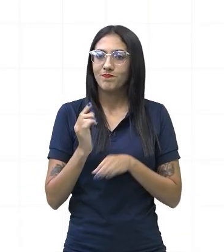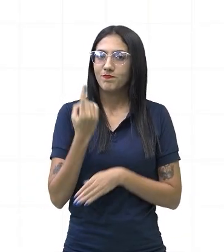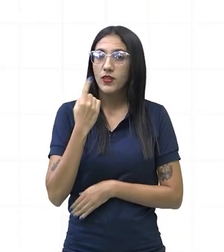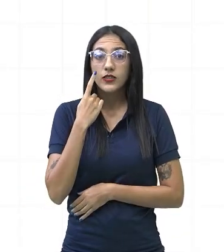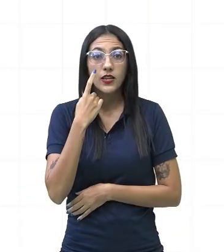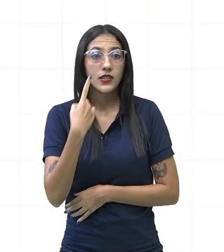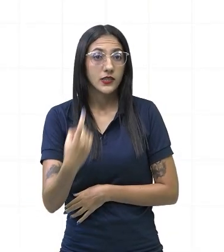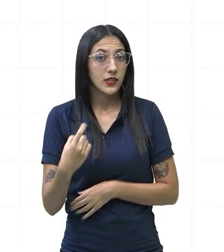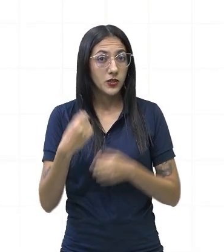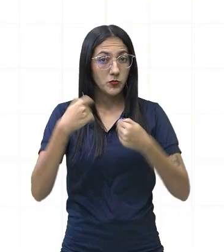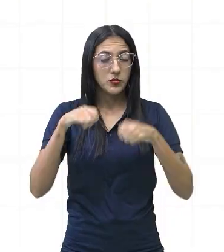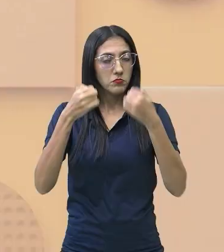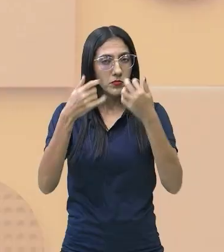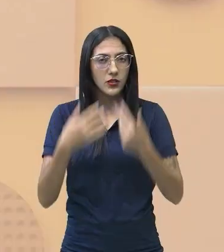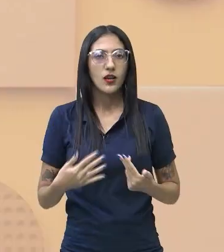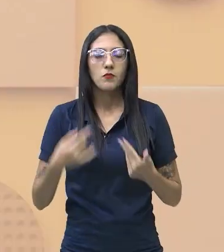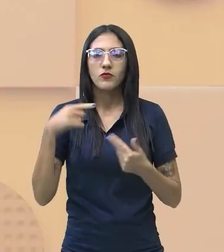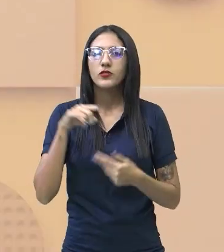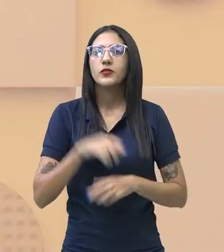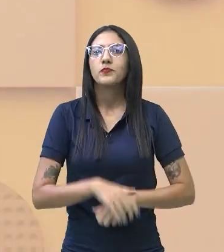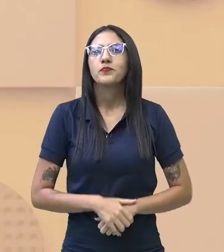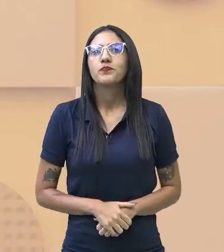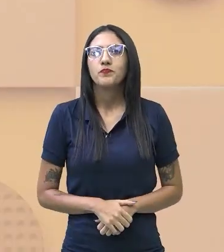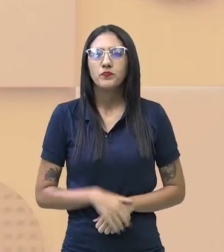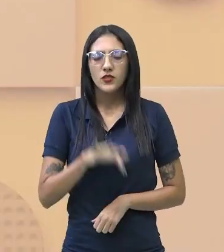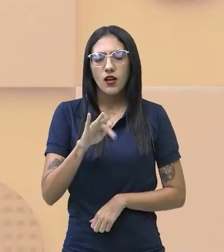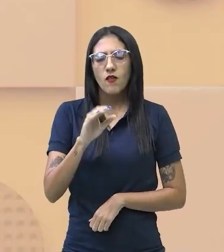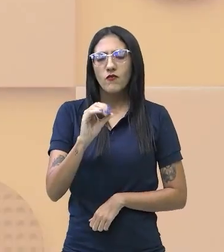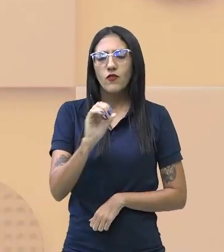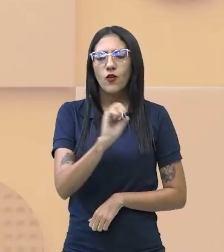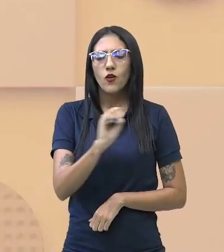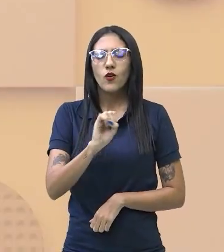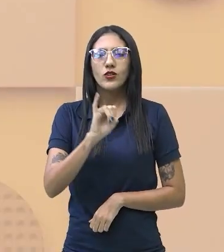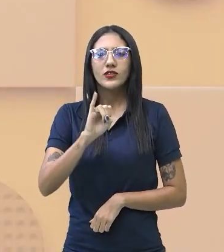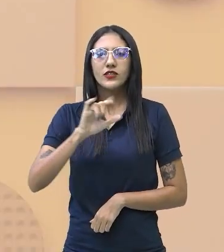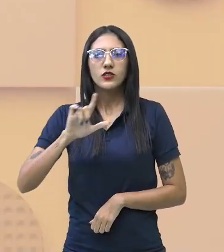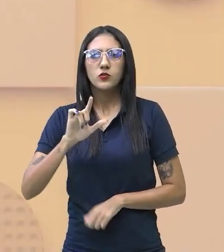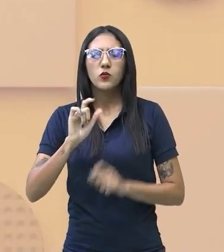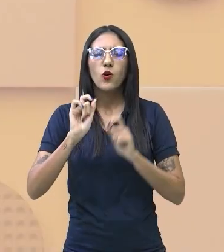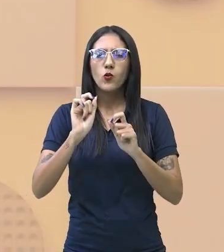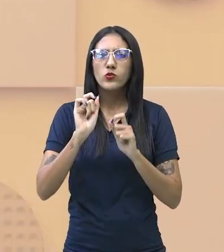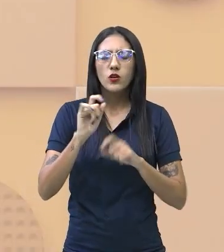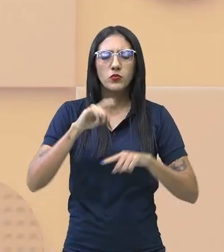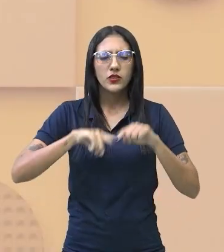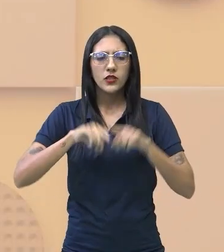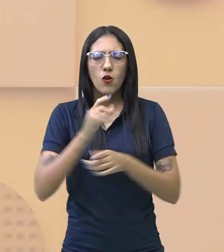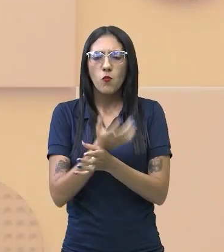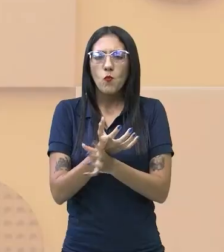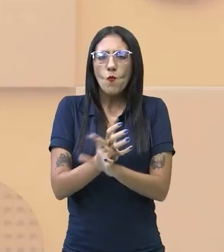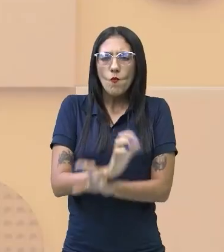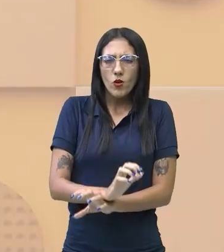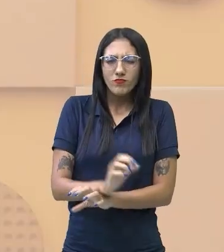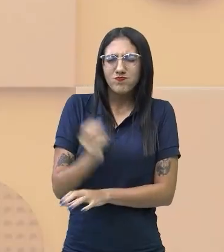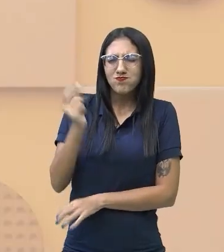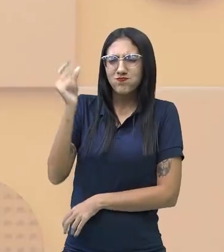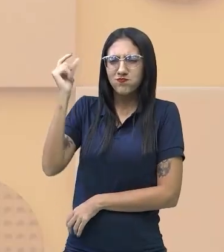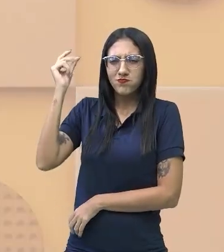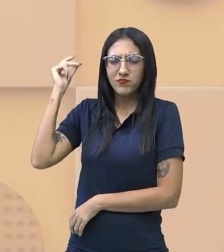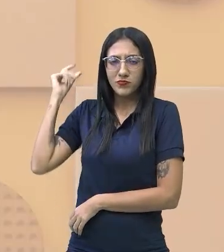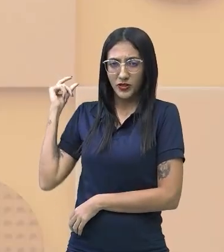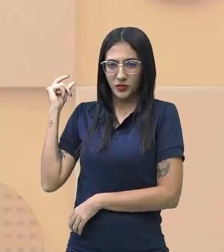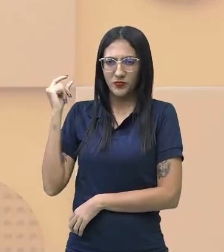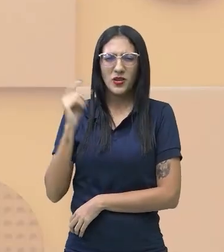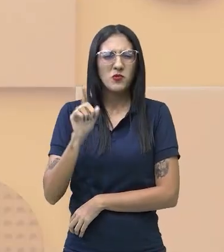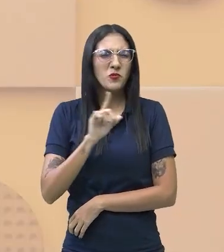falar para vocês: fóssil é um vestígio passado, tá? Então, não é